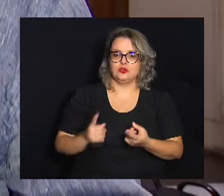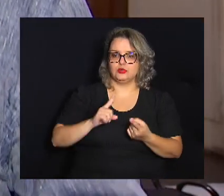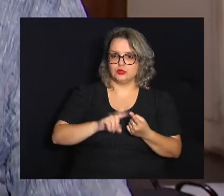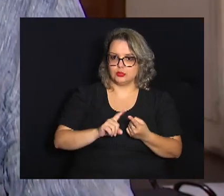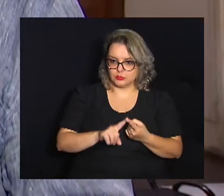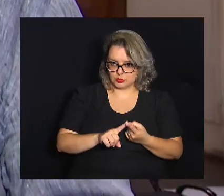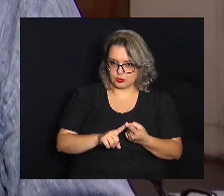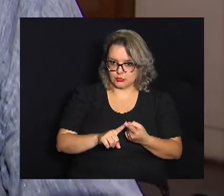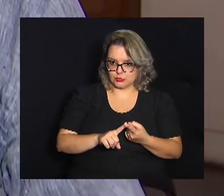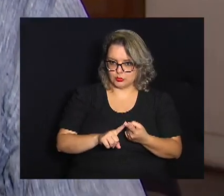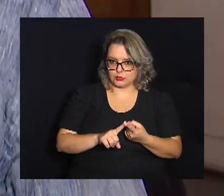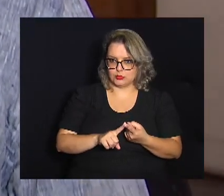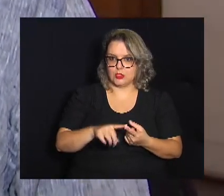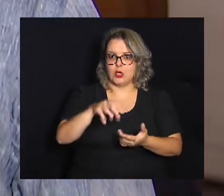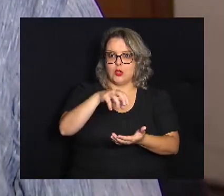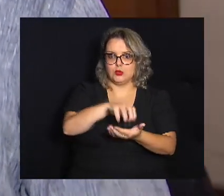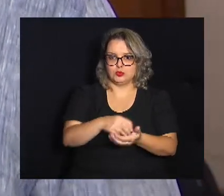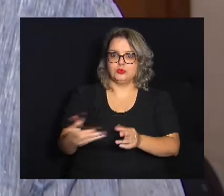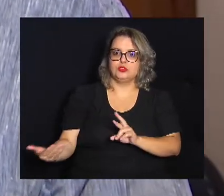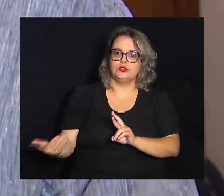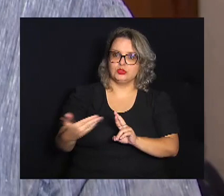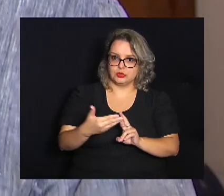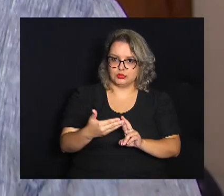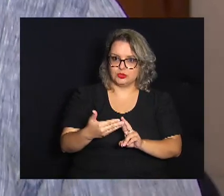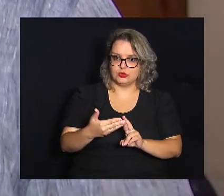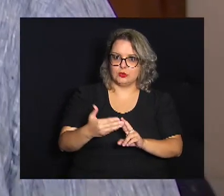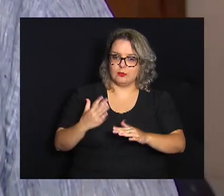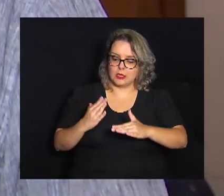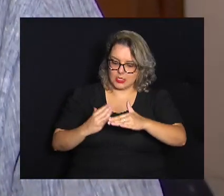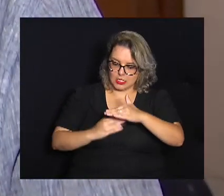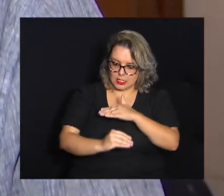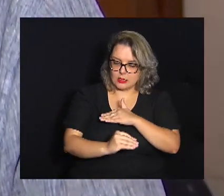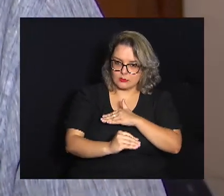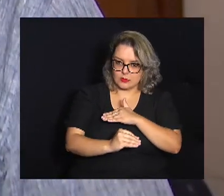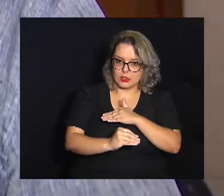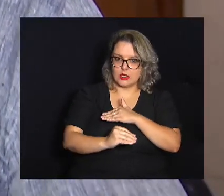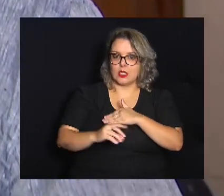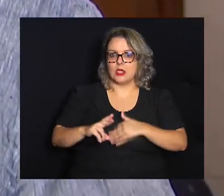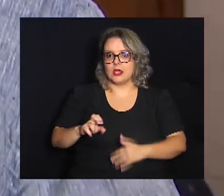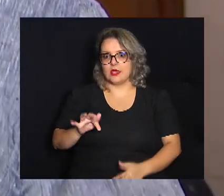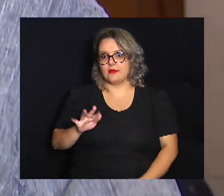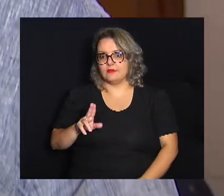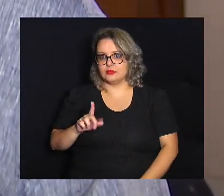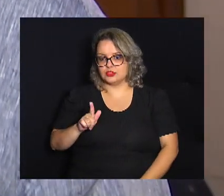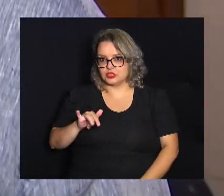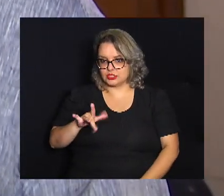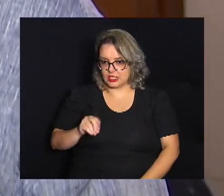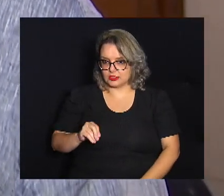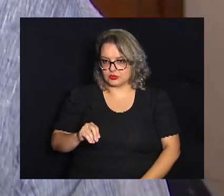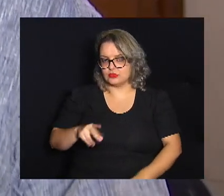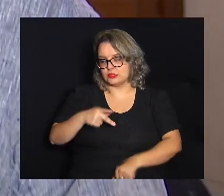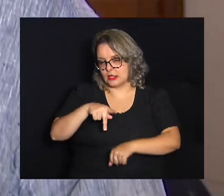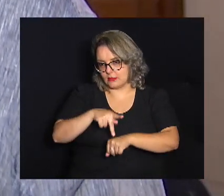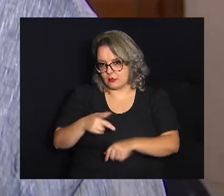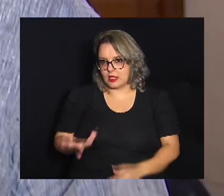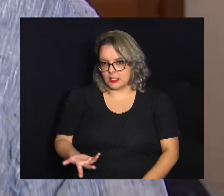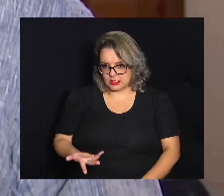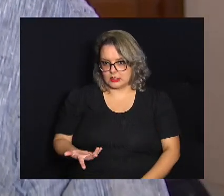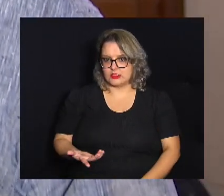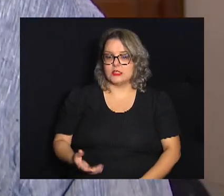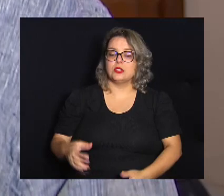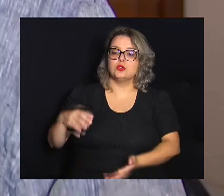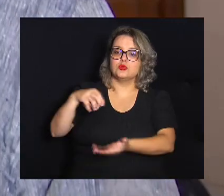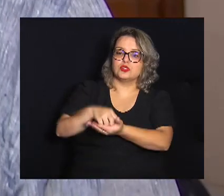o Centro de Referência para Imigrantes, Refugiados e Apátria, e o Centro de Referência na